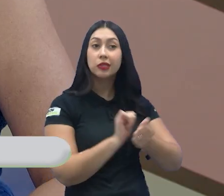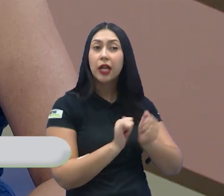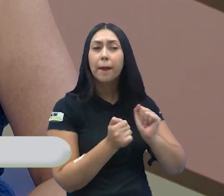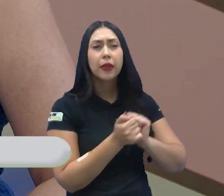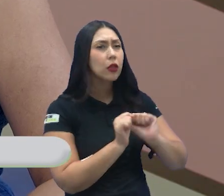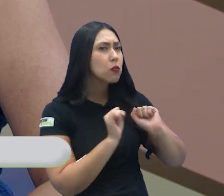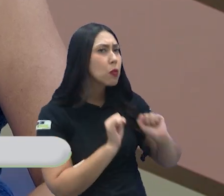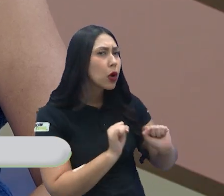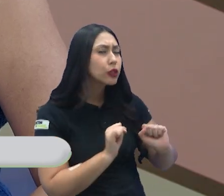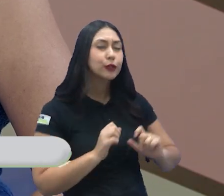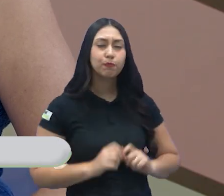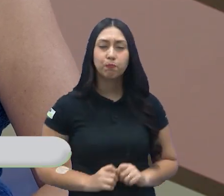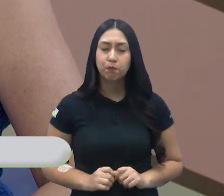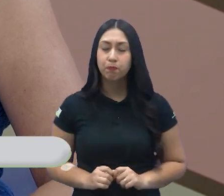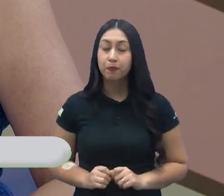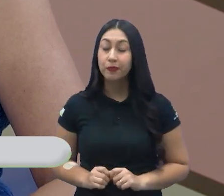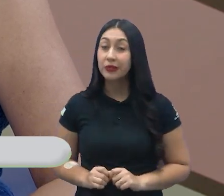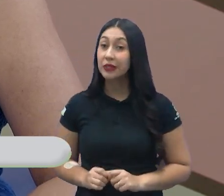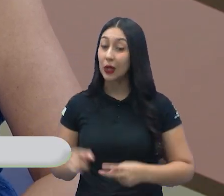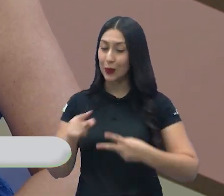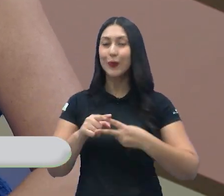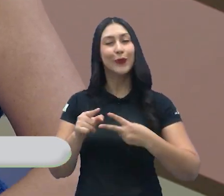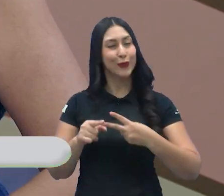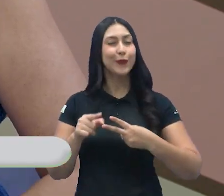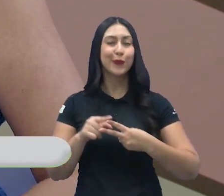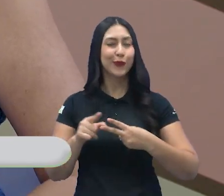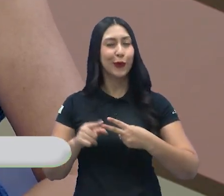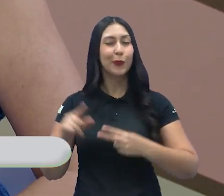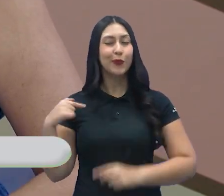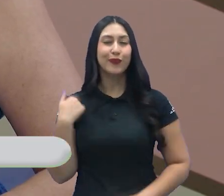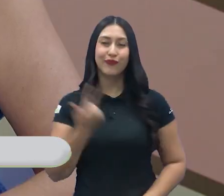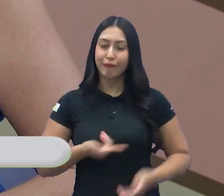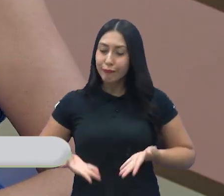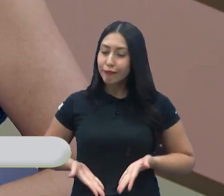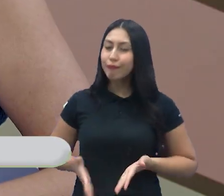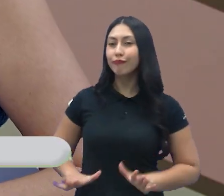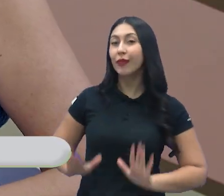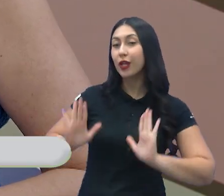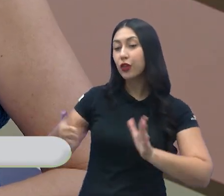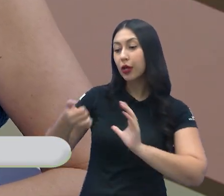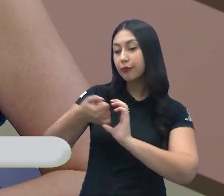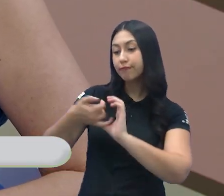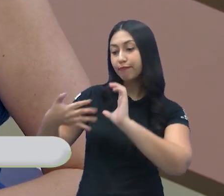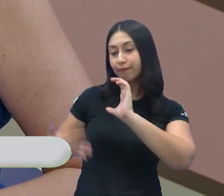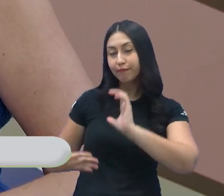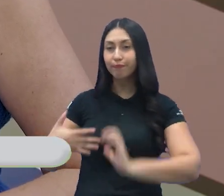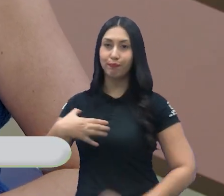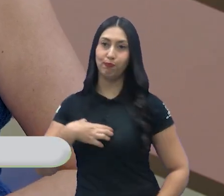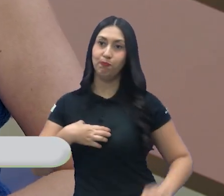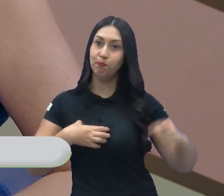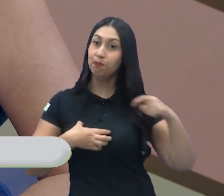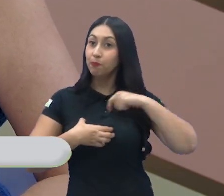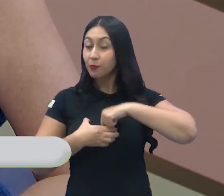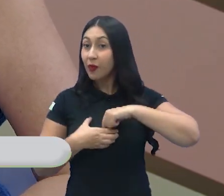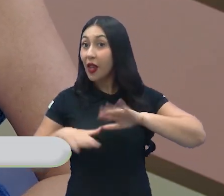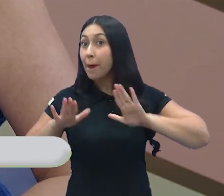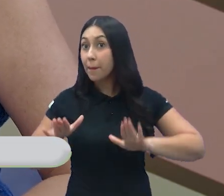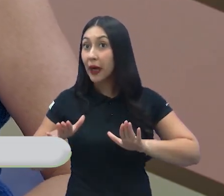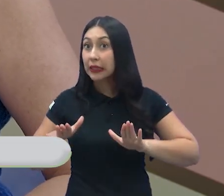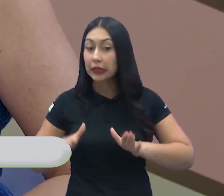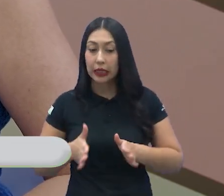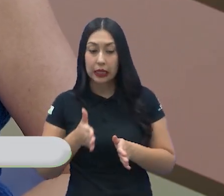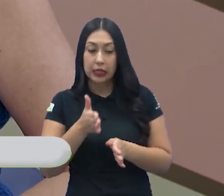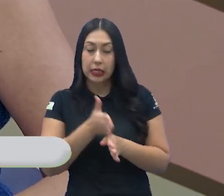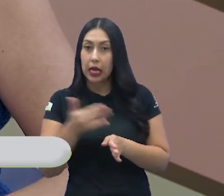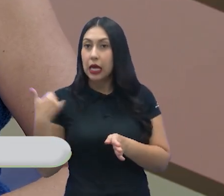vida? As duas situações. A gente nasce com as características desse temperamento, mas é no segundo setênio, dos 7